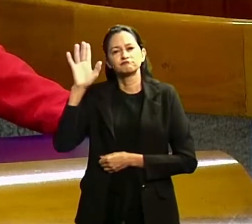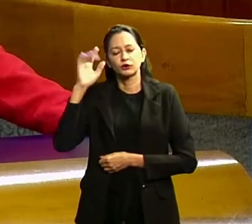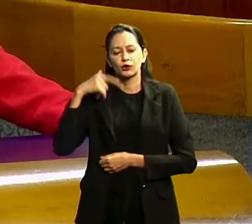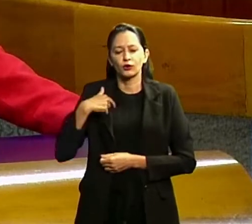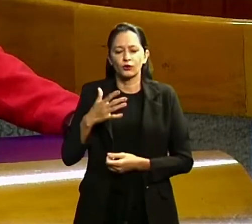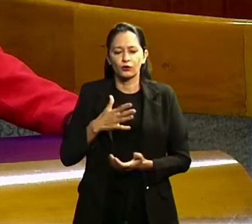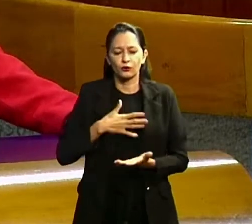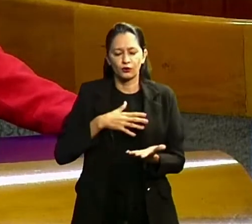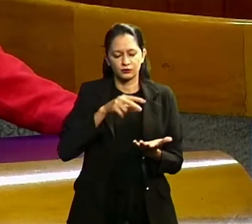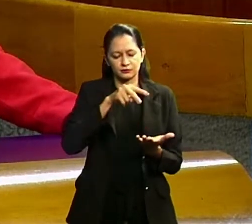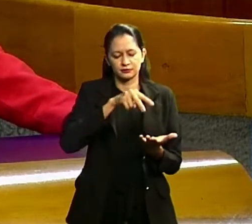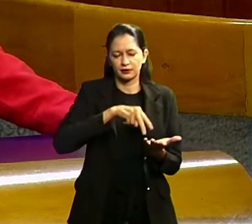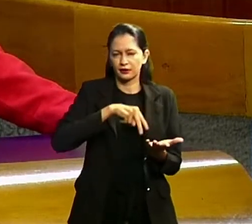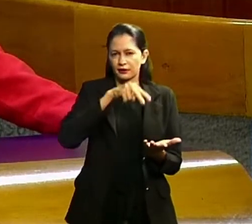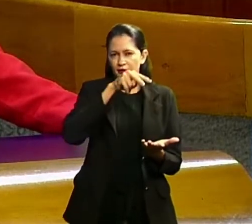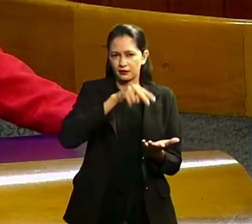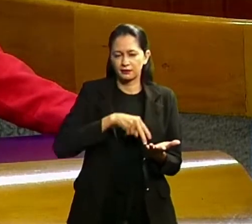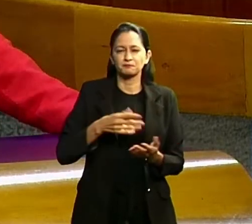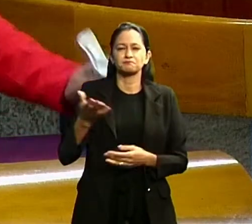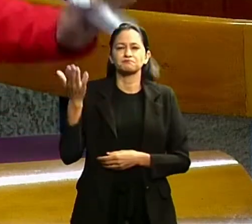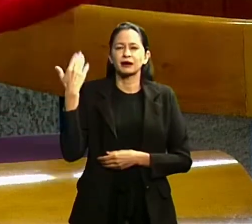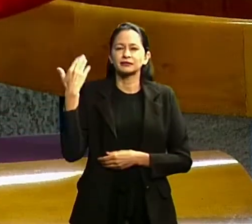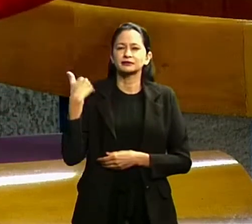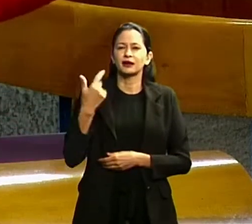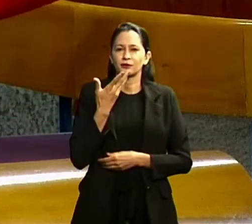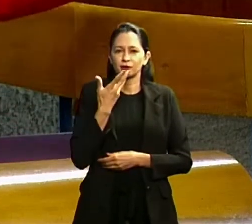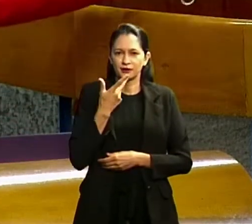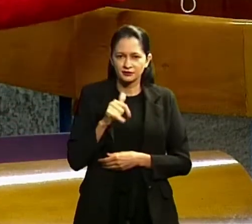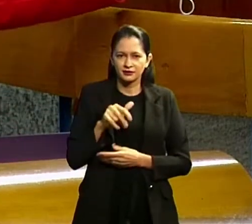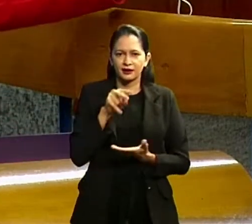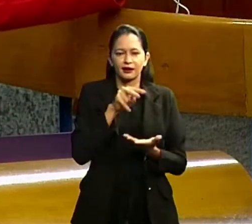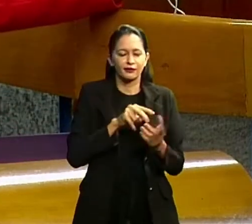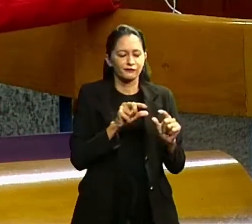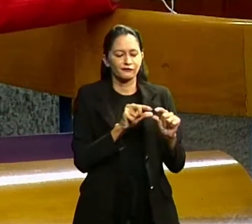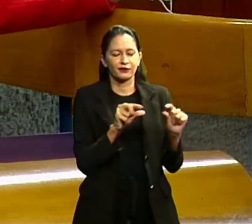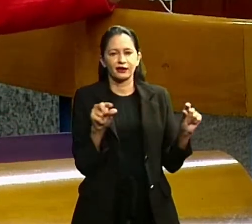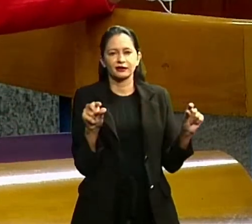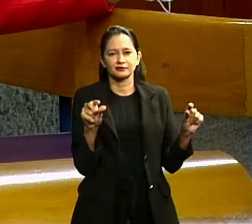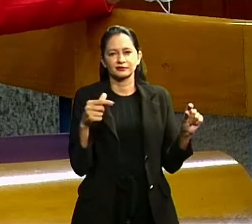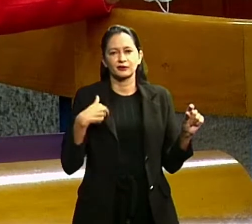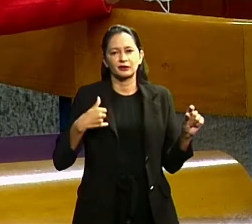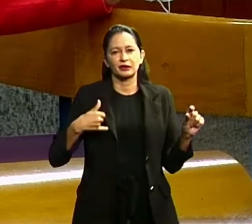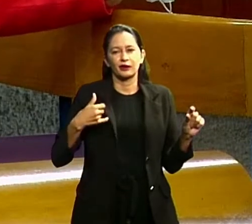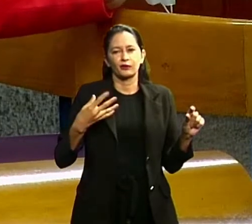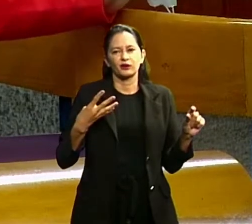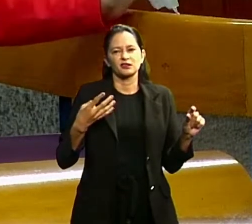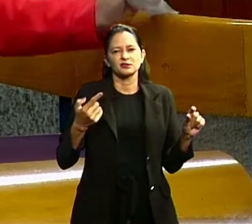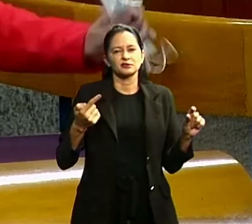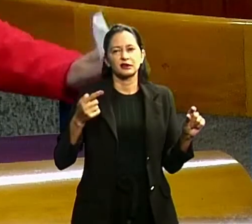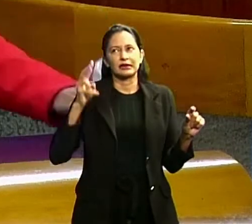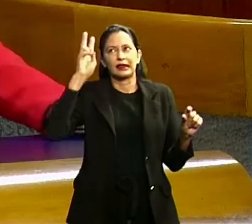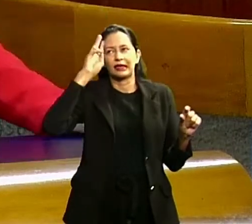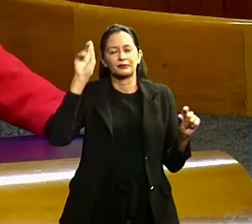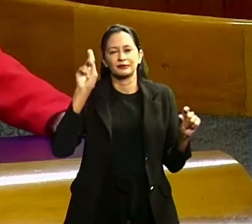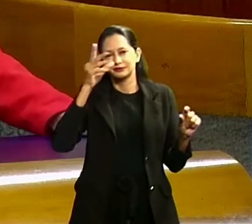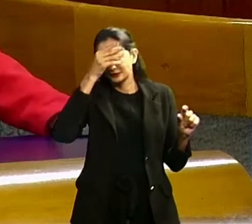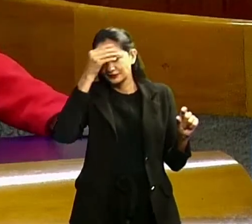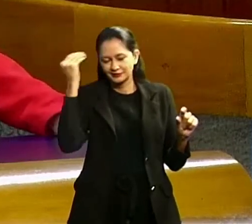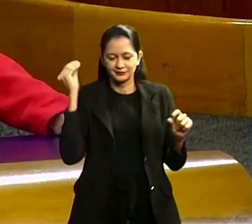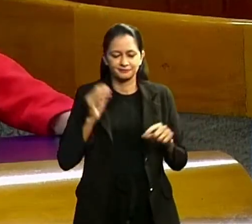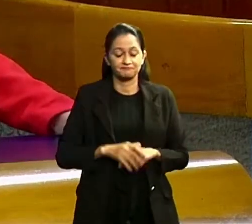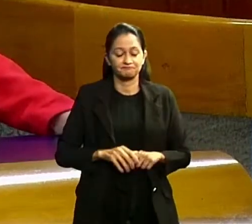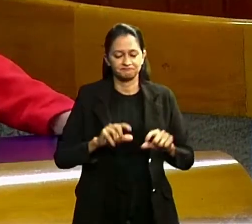ler. E na minha infância eu li uma frase, não me lembro de quem, porque eu não tenho memória, eu já estou com 47 anos, né? Diz que o